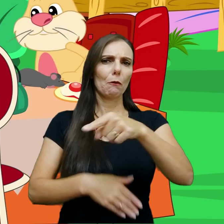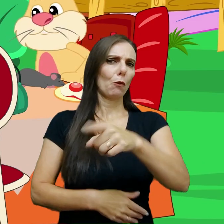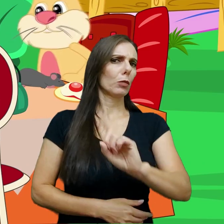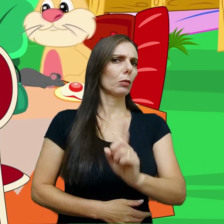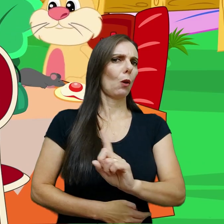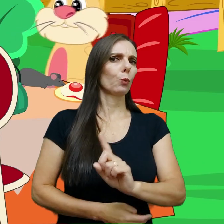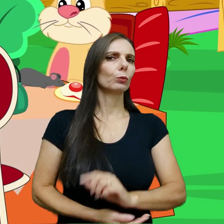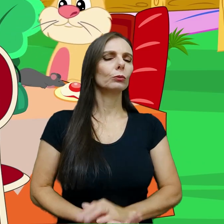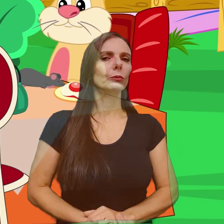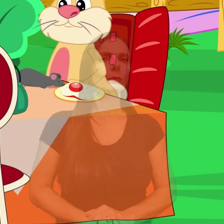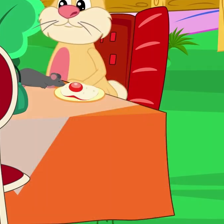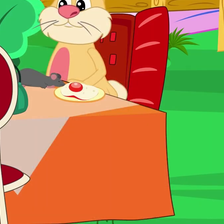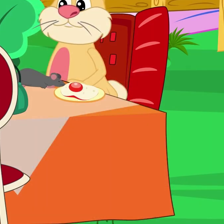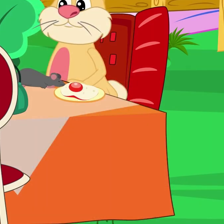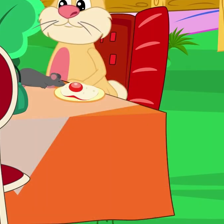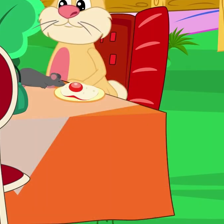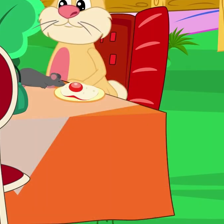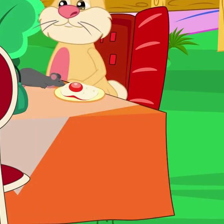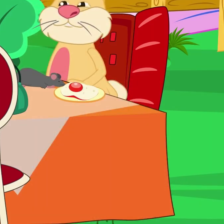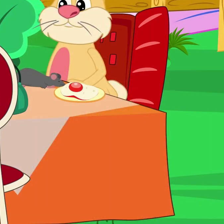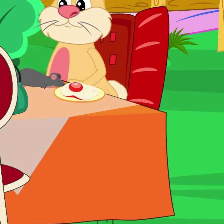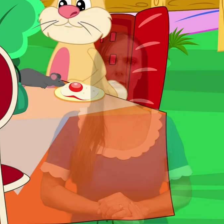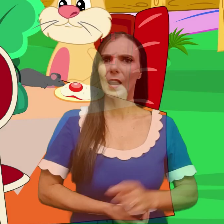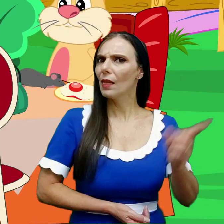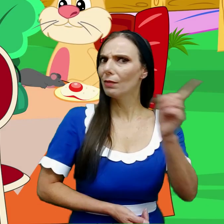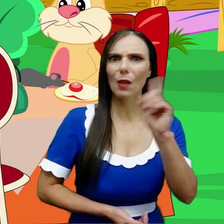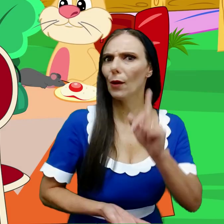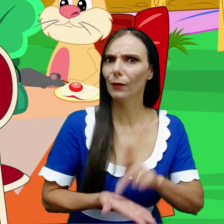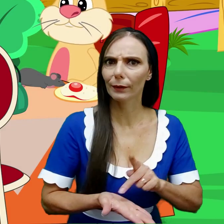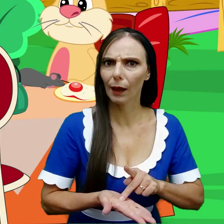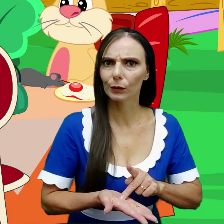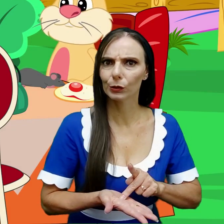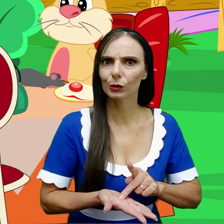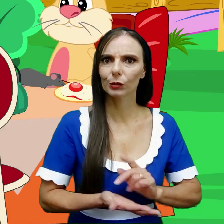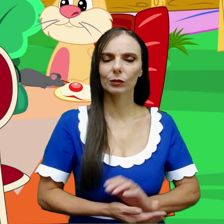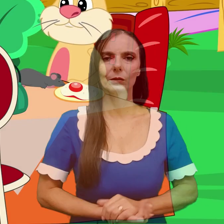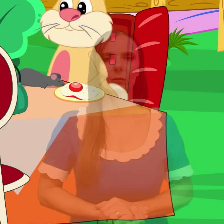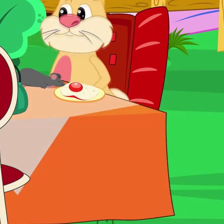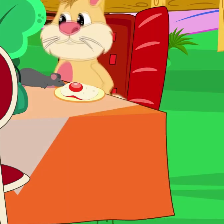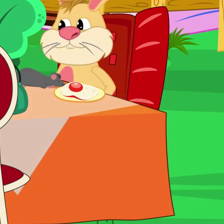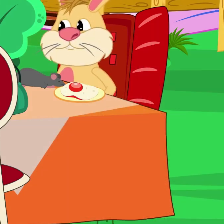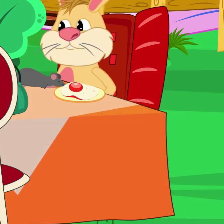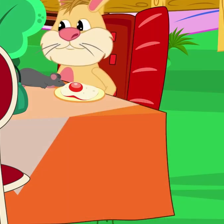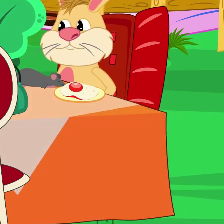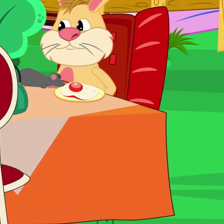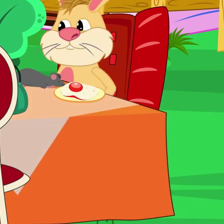havia espaço disponível. Isso não é verdade!